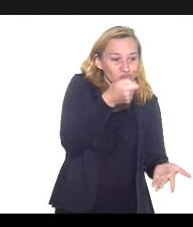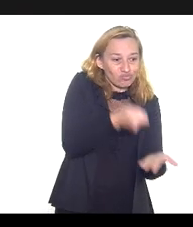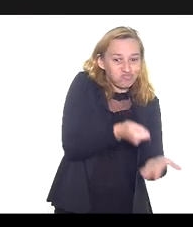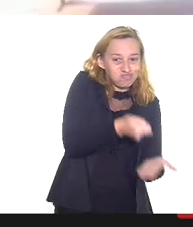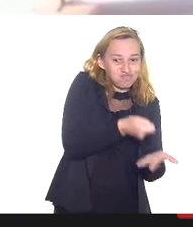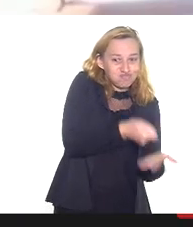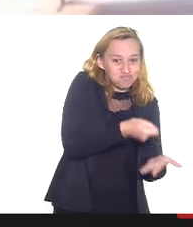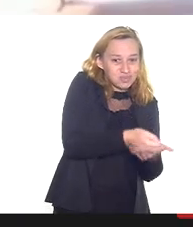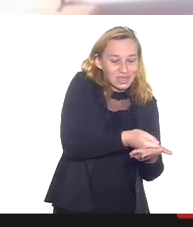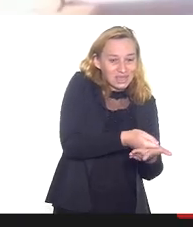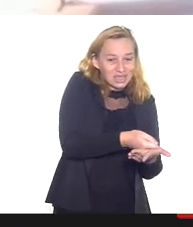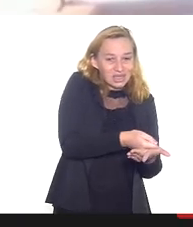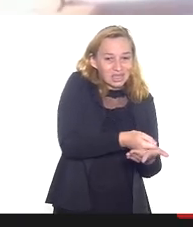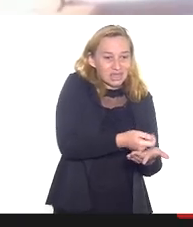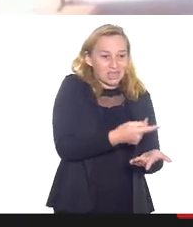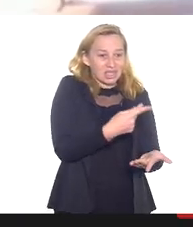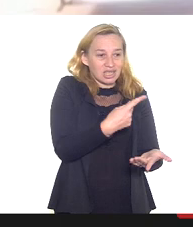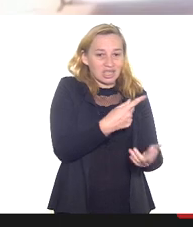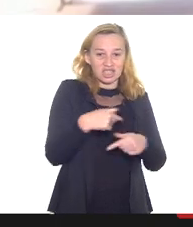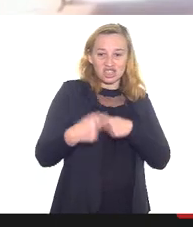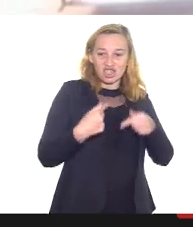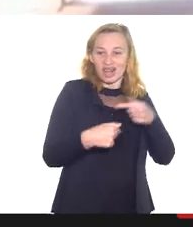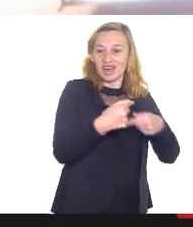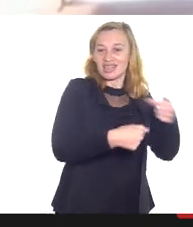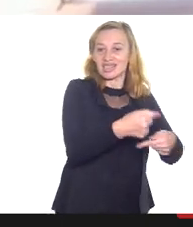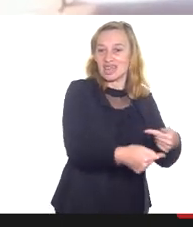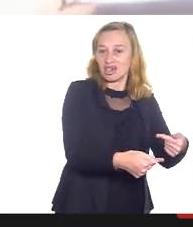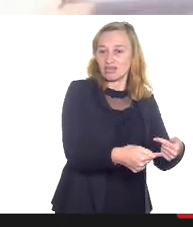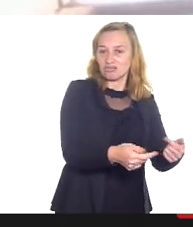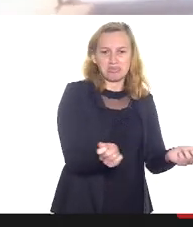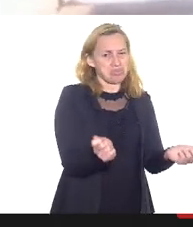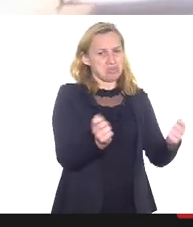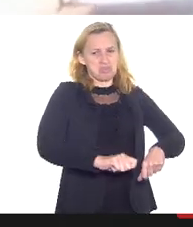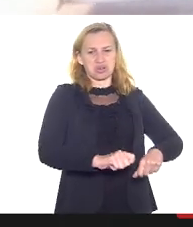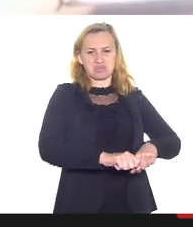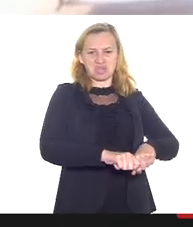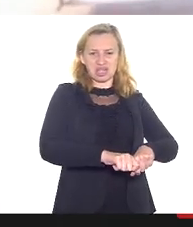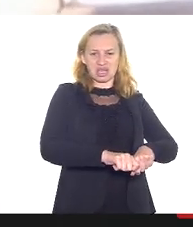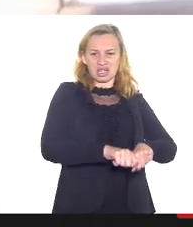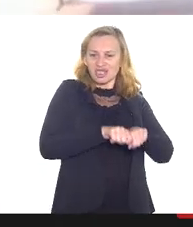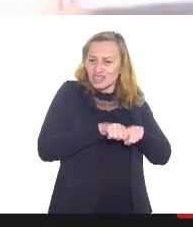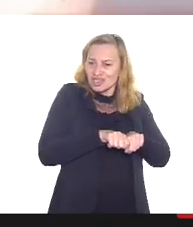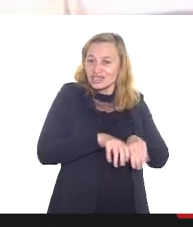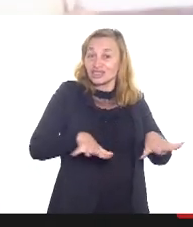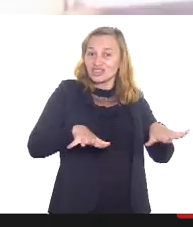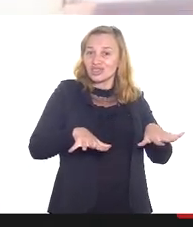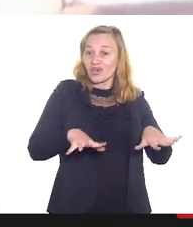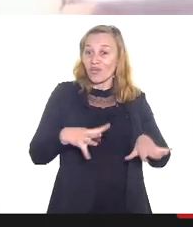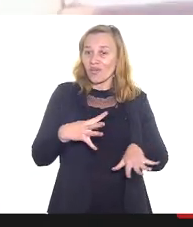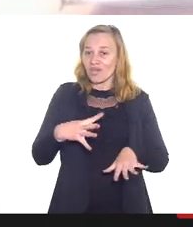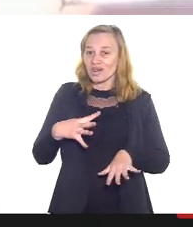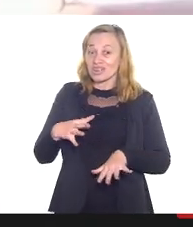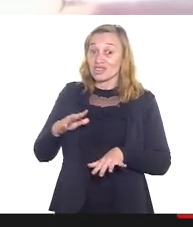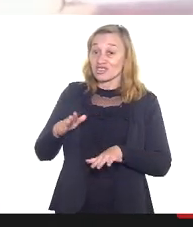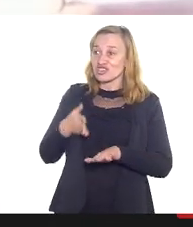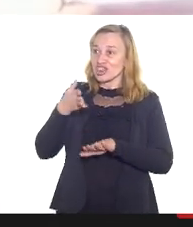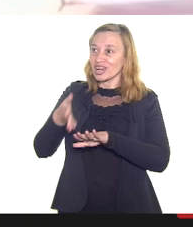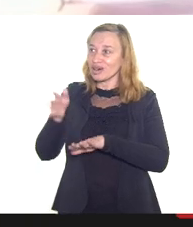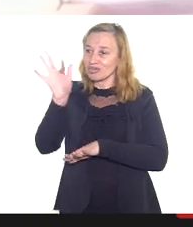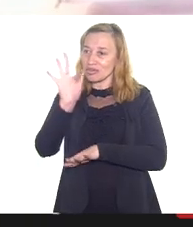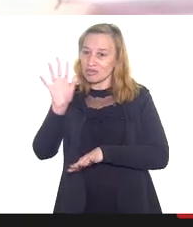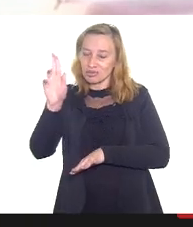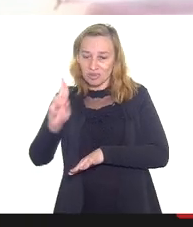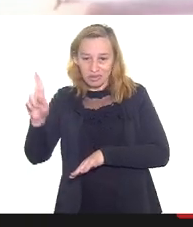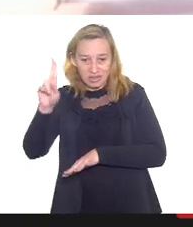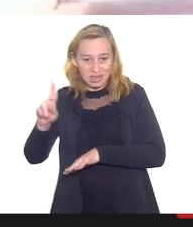o destino da sua família e tal, sem a possibilidade de ampliar seus horizontes. Eu acho que a escola tem a obrigação de